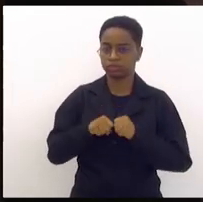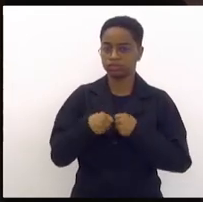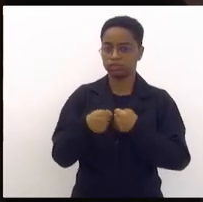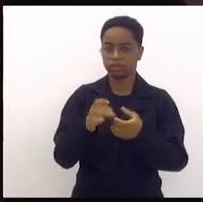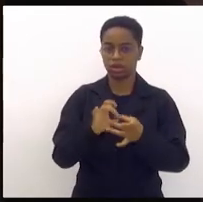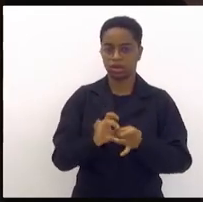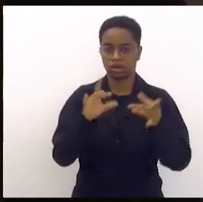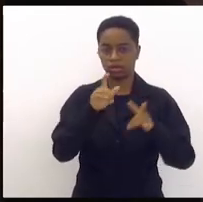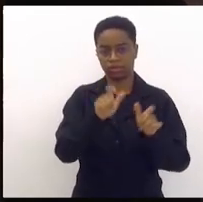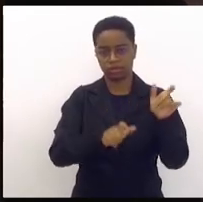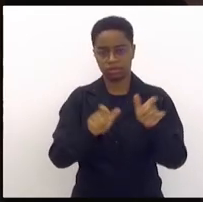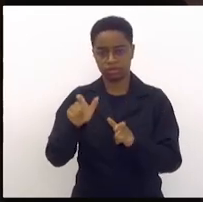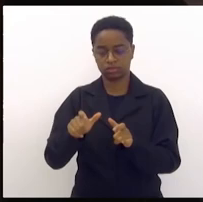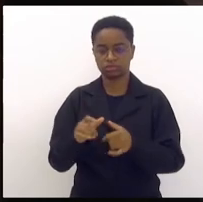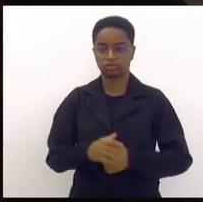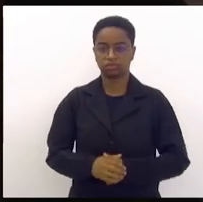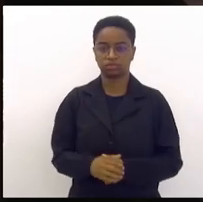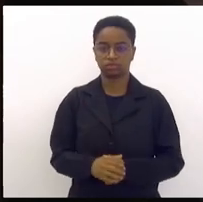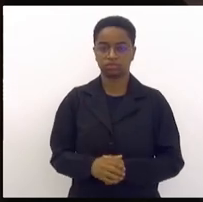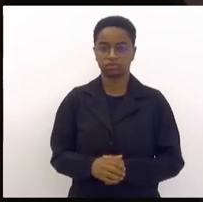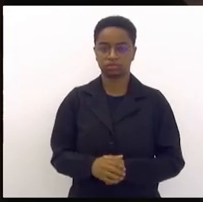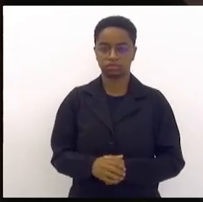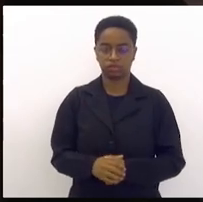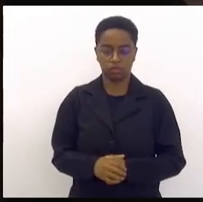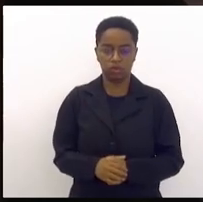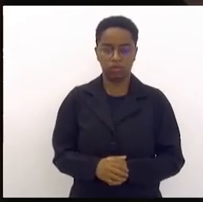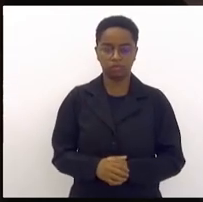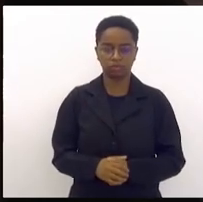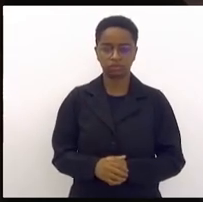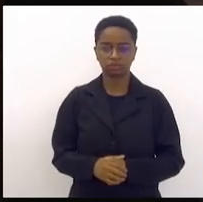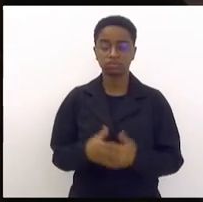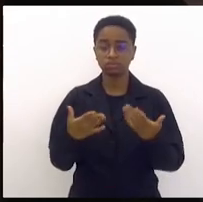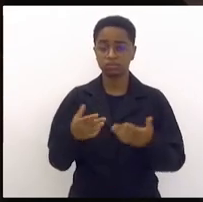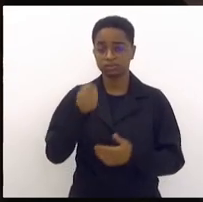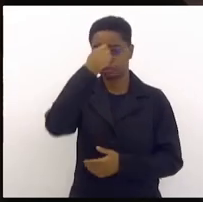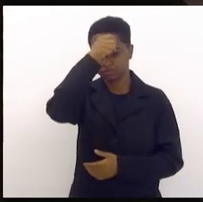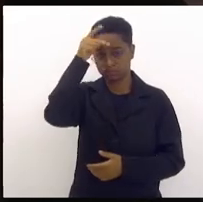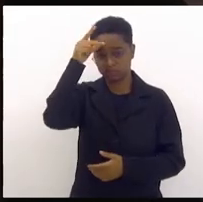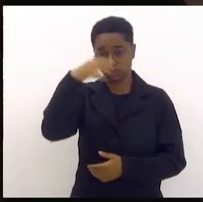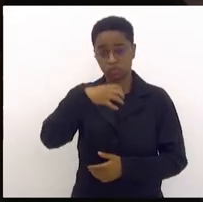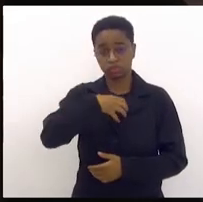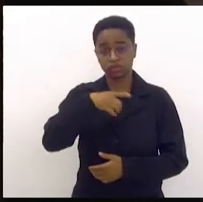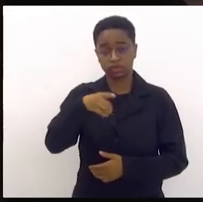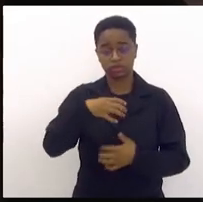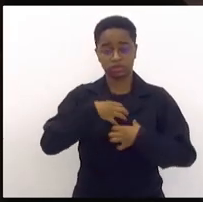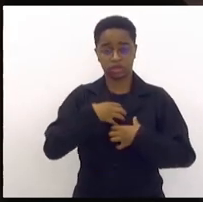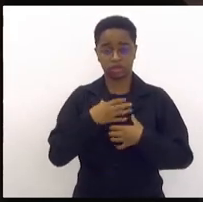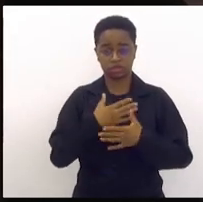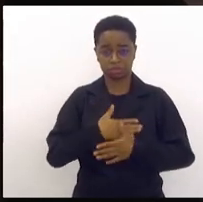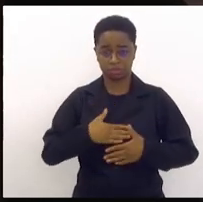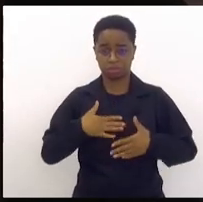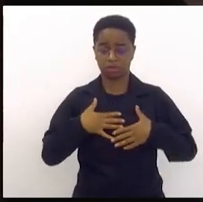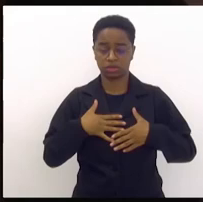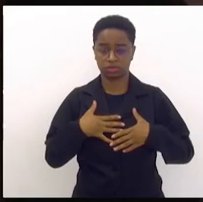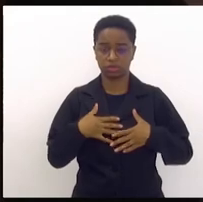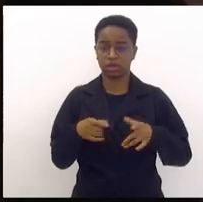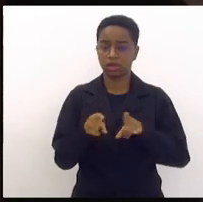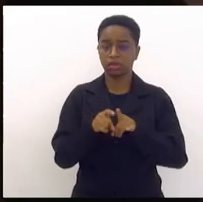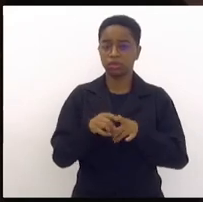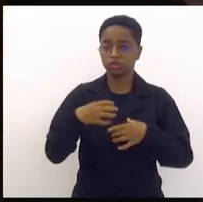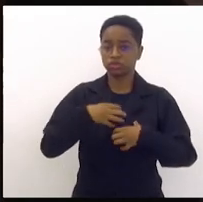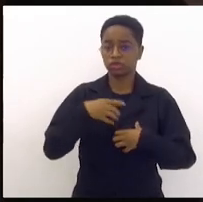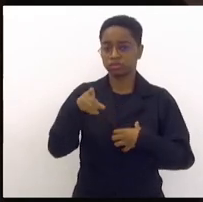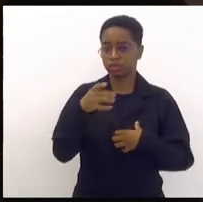indivíduo. Prefeito, a forma pela qual o senhor tem prazer, a forma pela qual o senhor